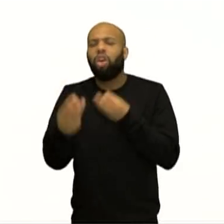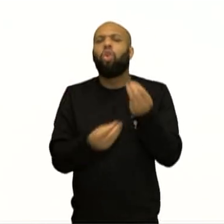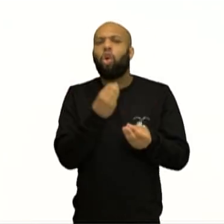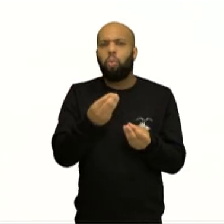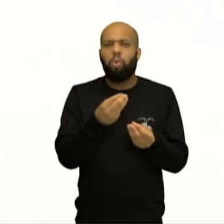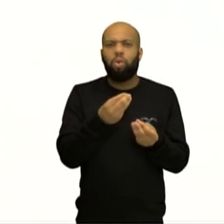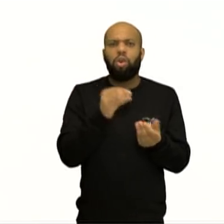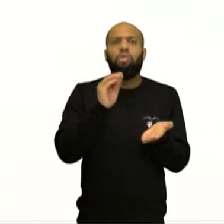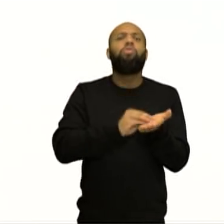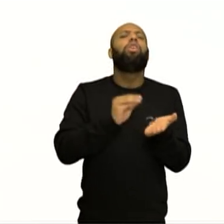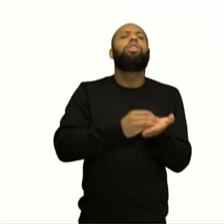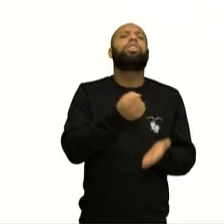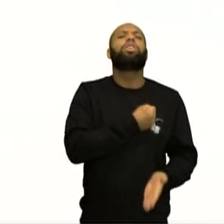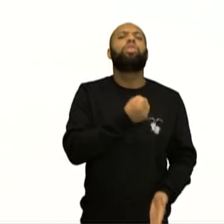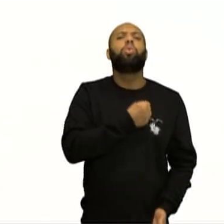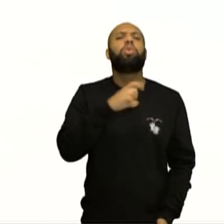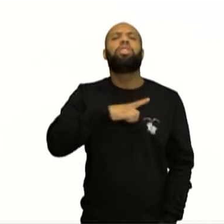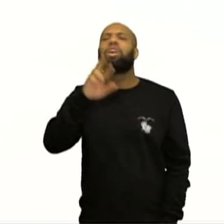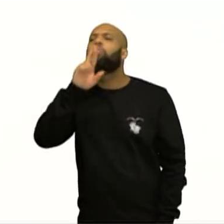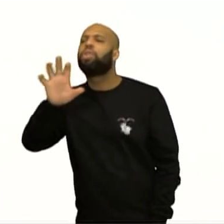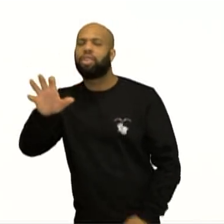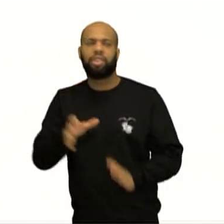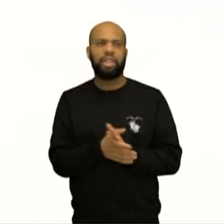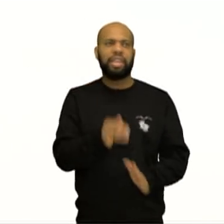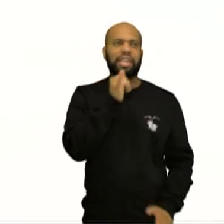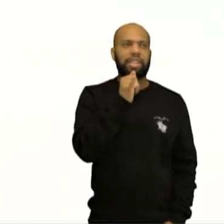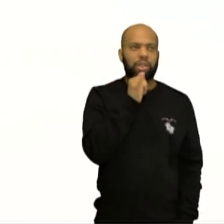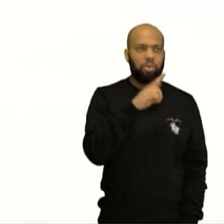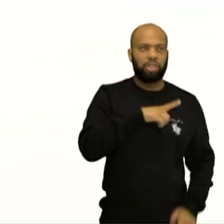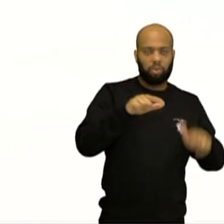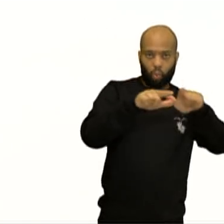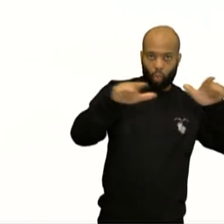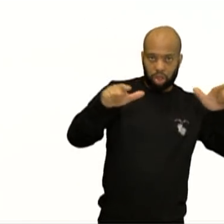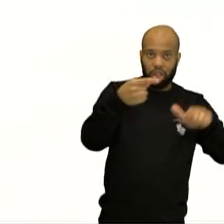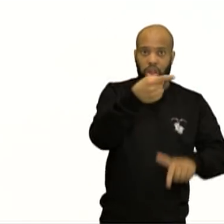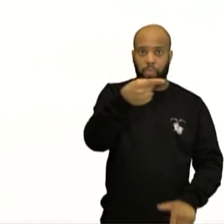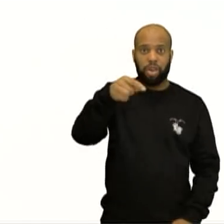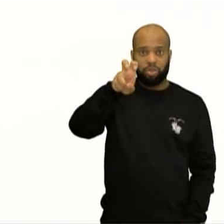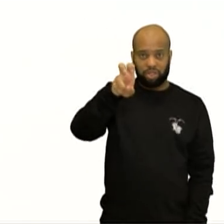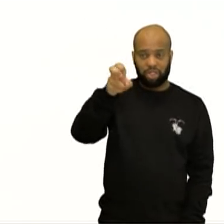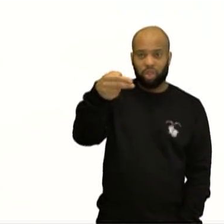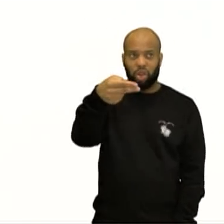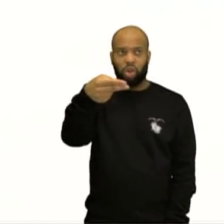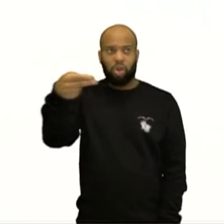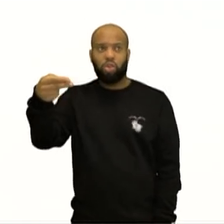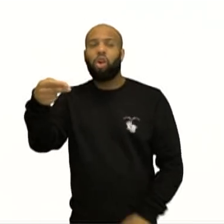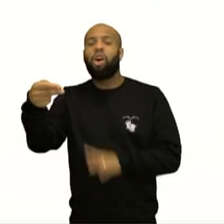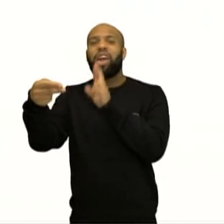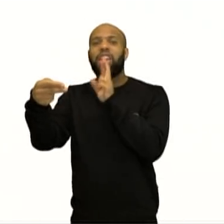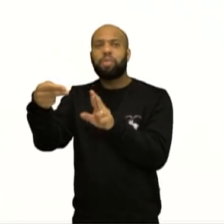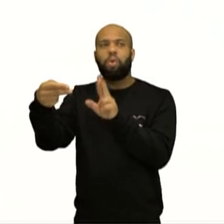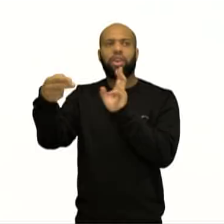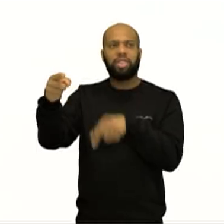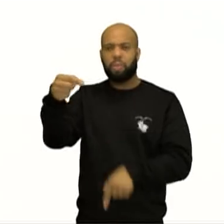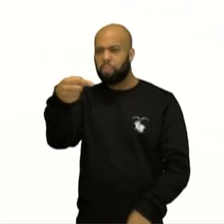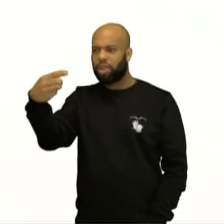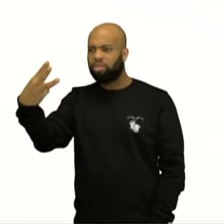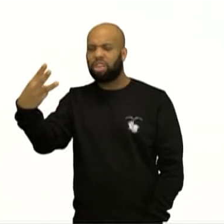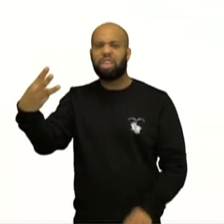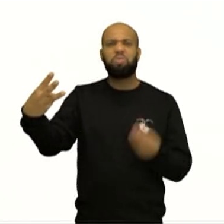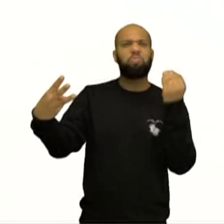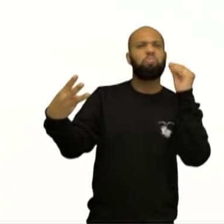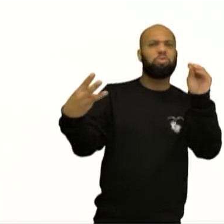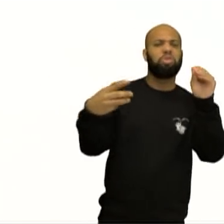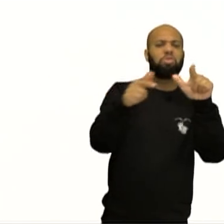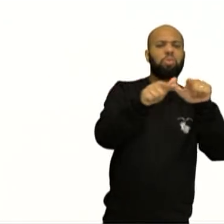todas elas seja menos 3. Que número eu coloco aqui? Quando eu fizer menos 5, a resposta vai ficar menos 3.